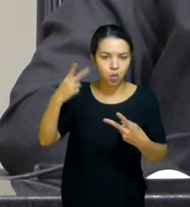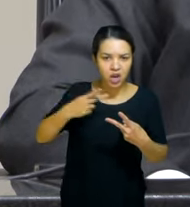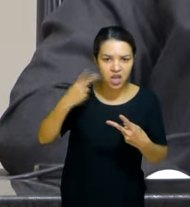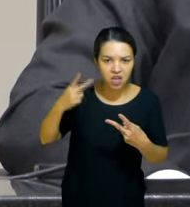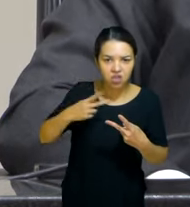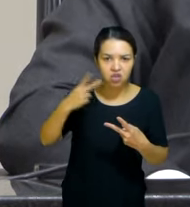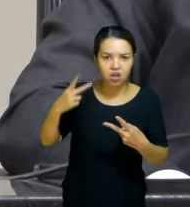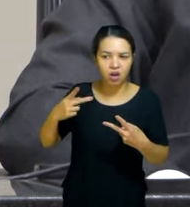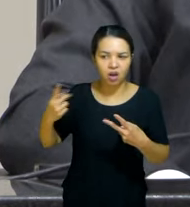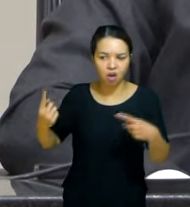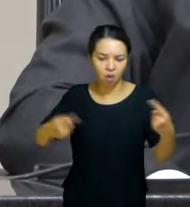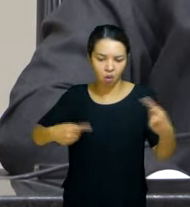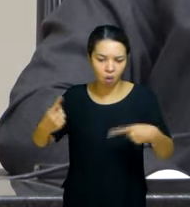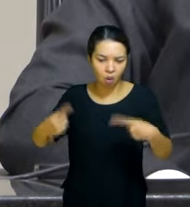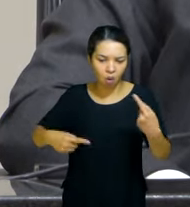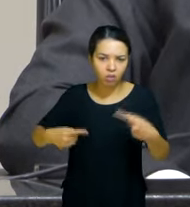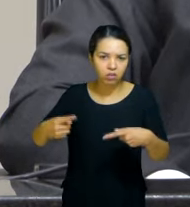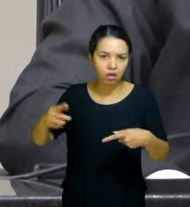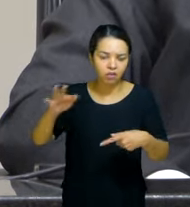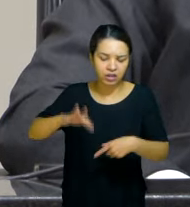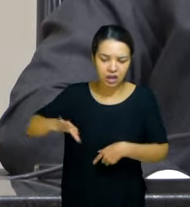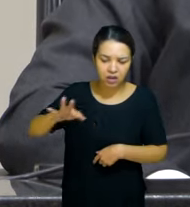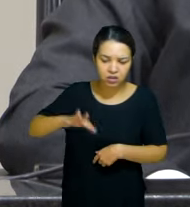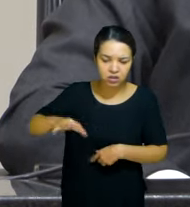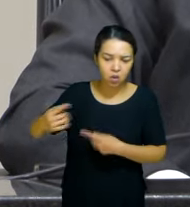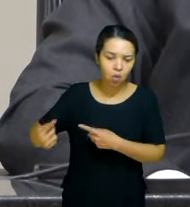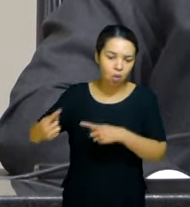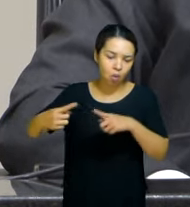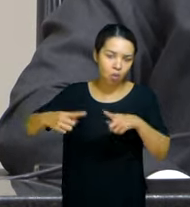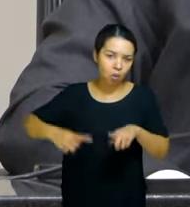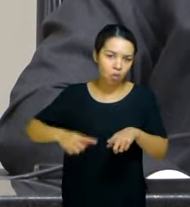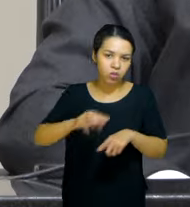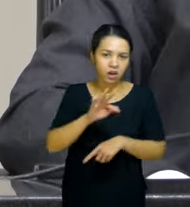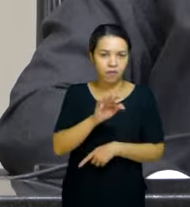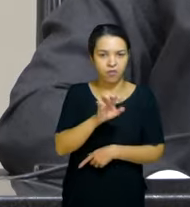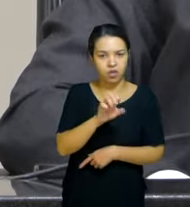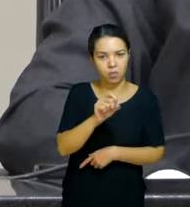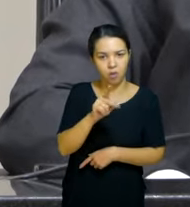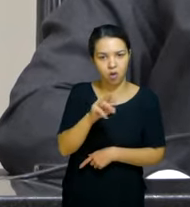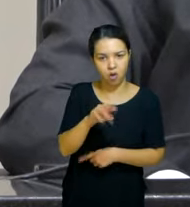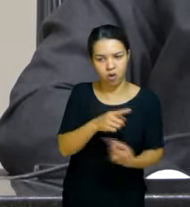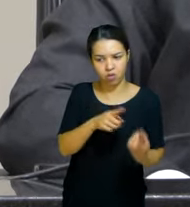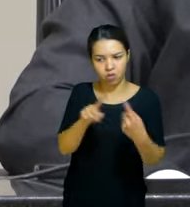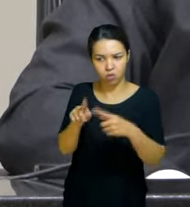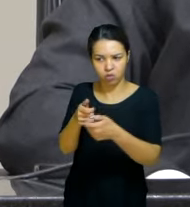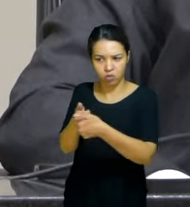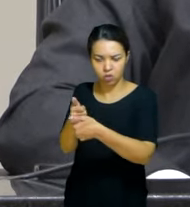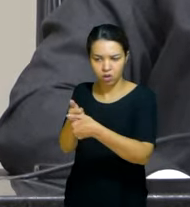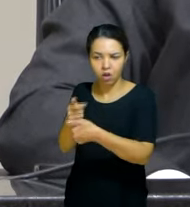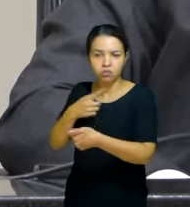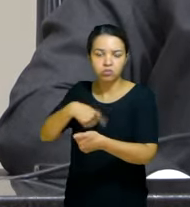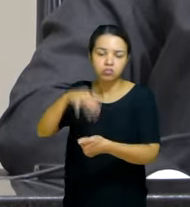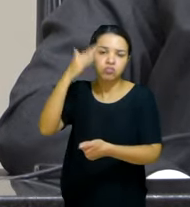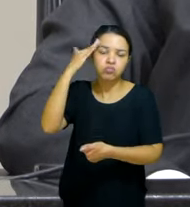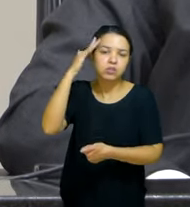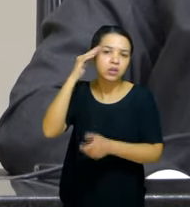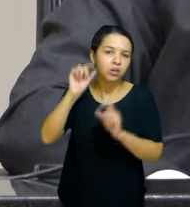a gente, se nós temos federação jogando contra a FESPORT, FESPORT contra tribunal, precisamos compreender para